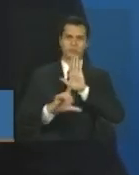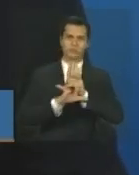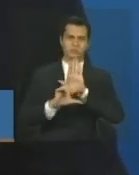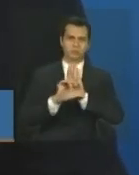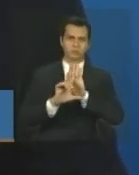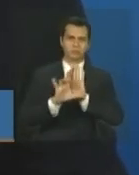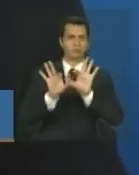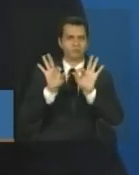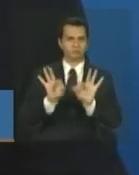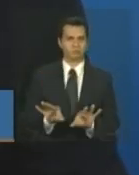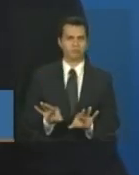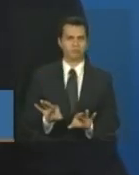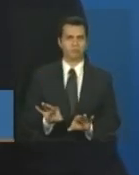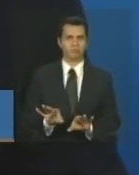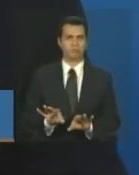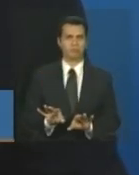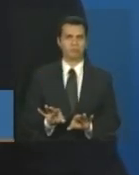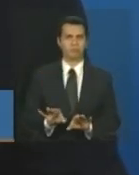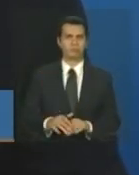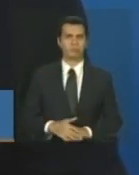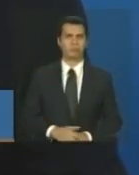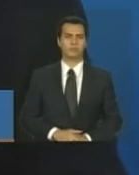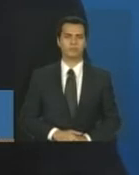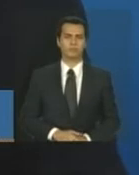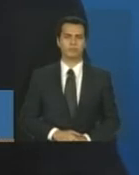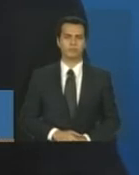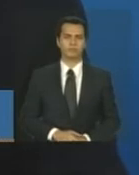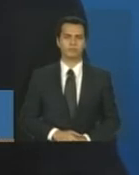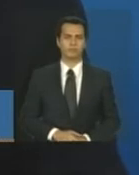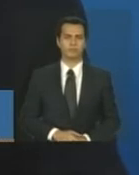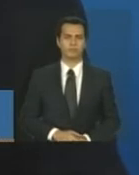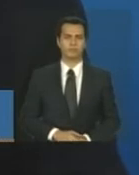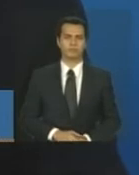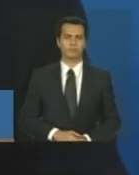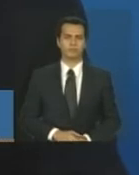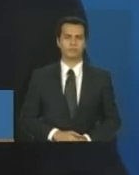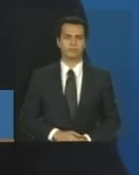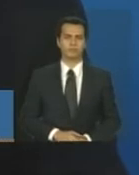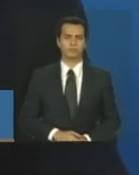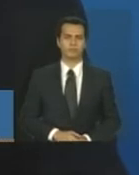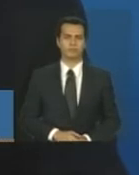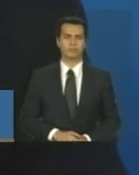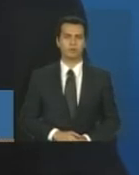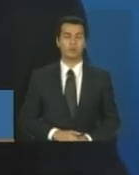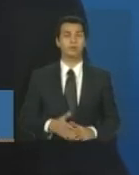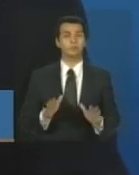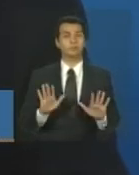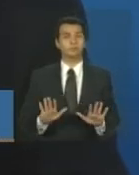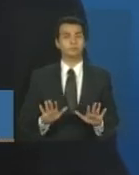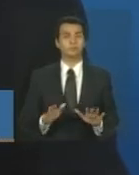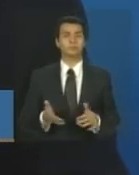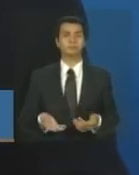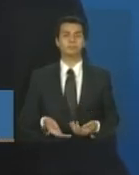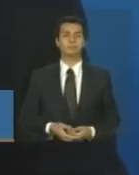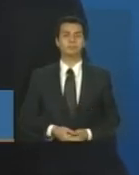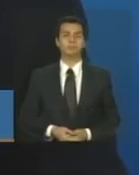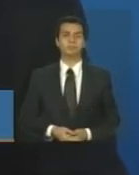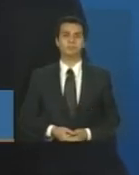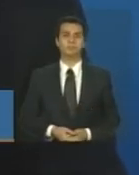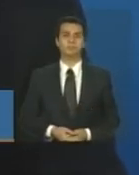lá do Ministério do planejamento e do Ministério da Fazenda é diferente da a forma de repasse agora é